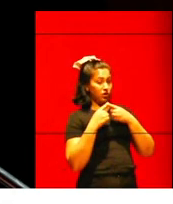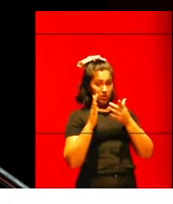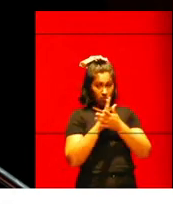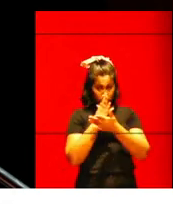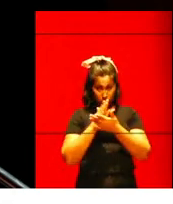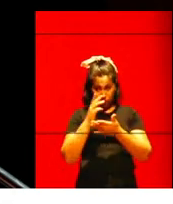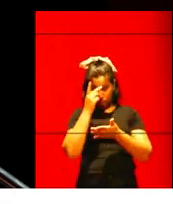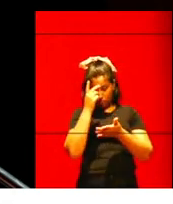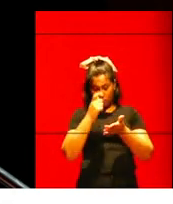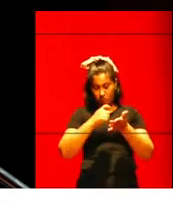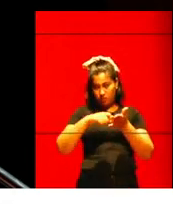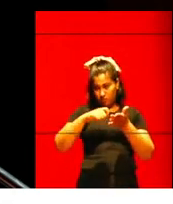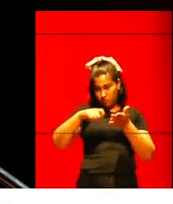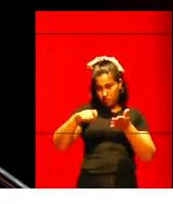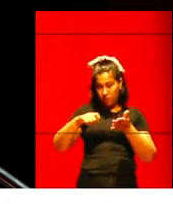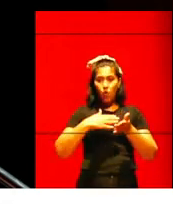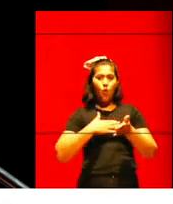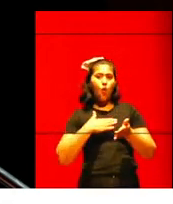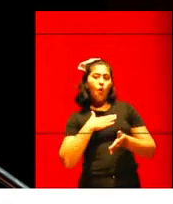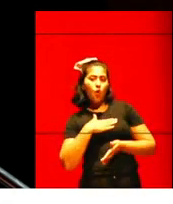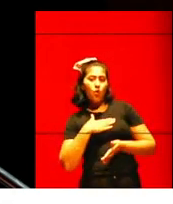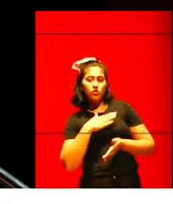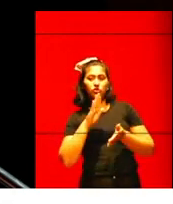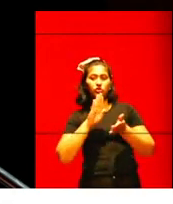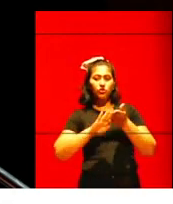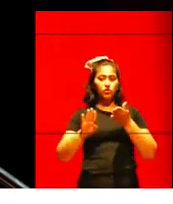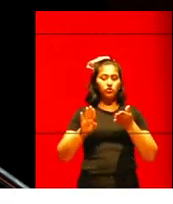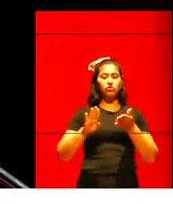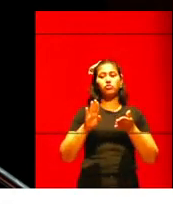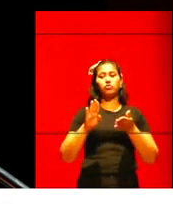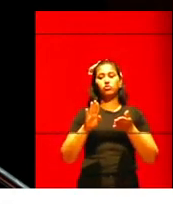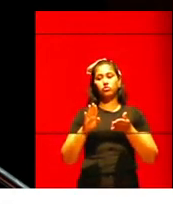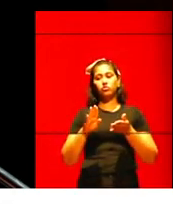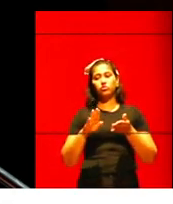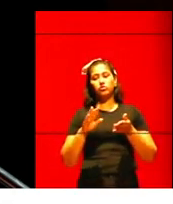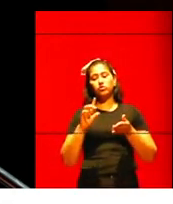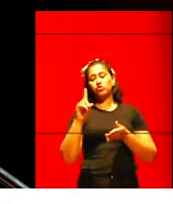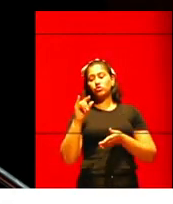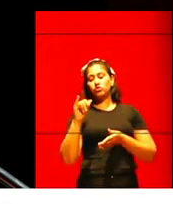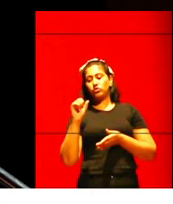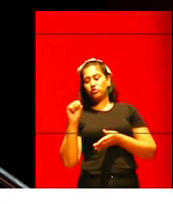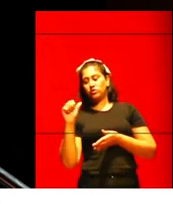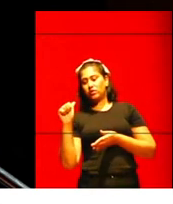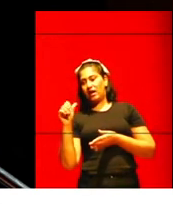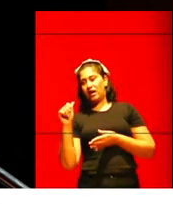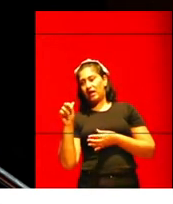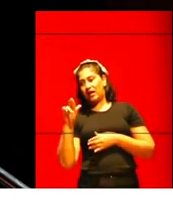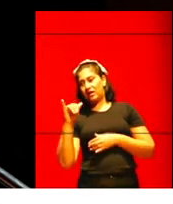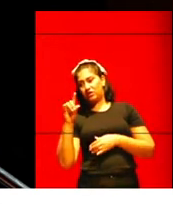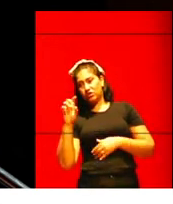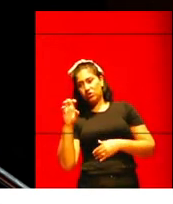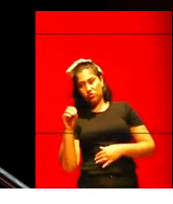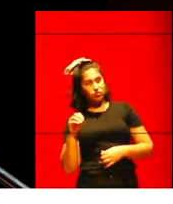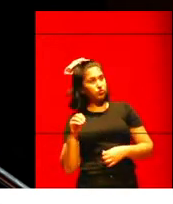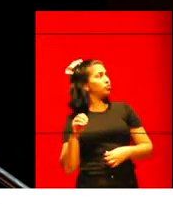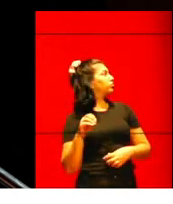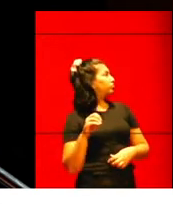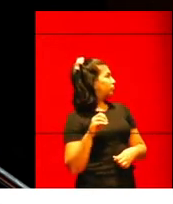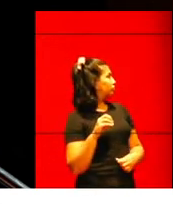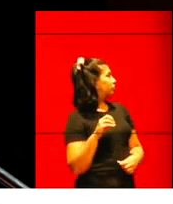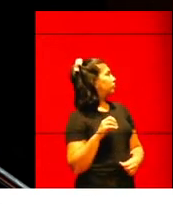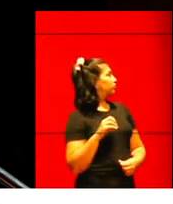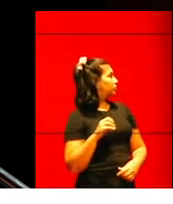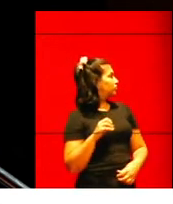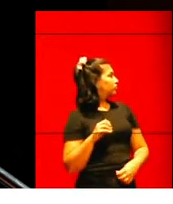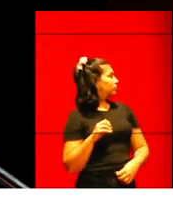autores, eles gostam de tirar os disacarídeos de dentro do grupo dos oligossacarídeos. Certo?